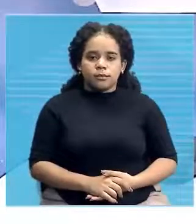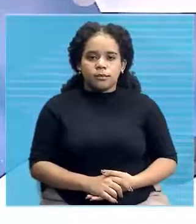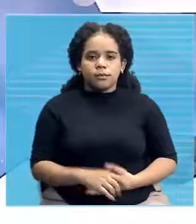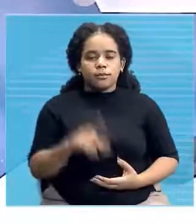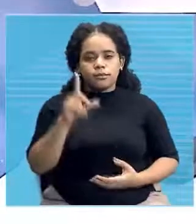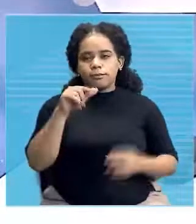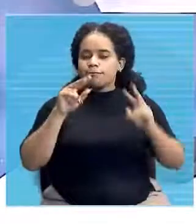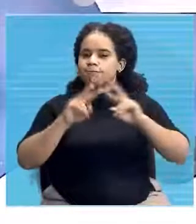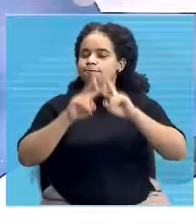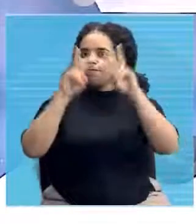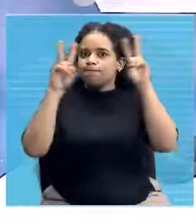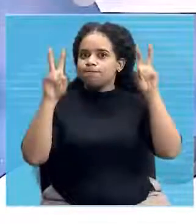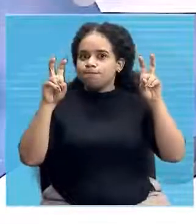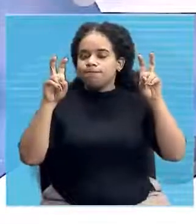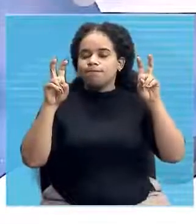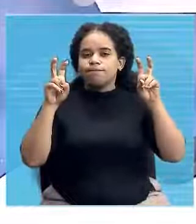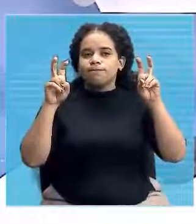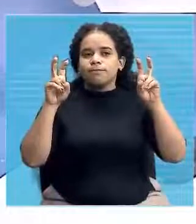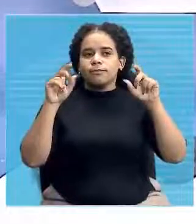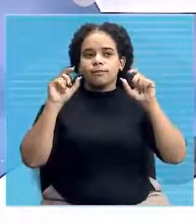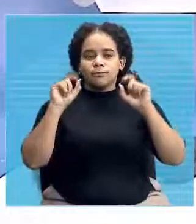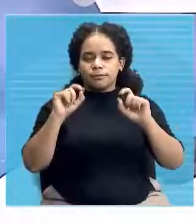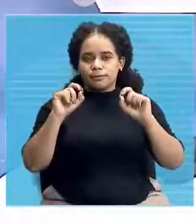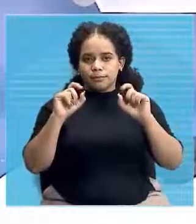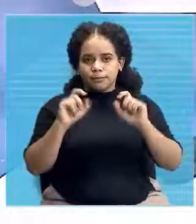é um assunto